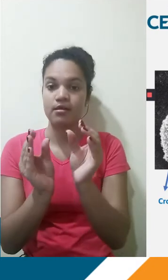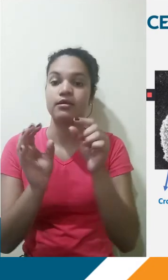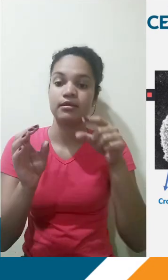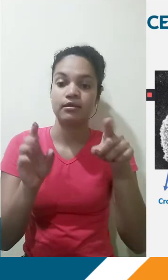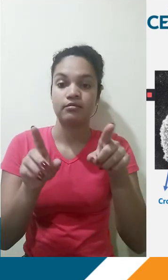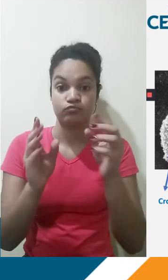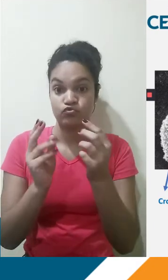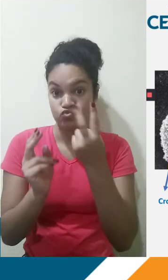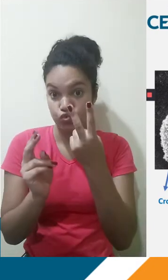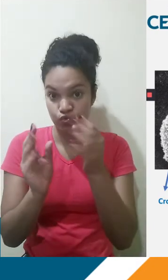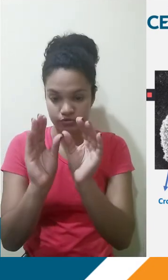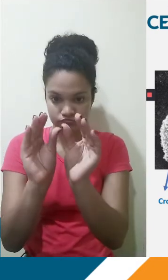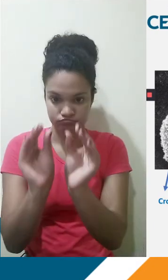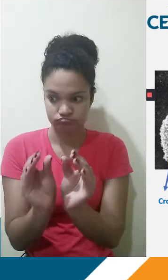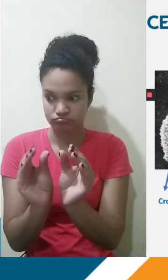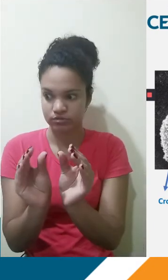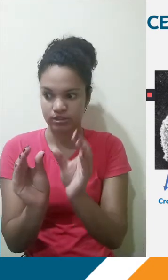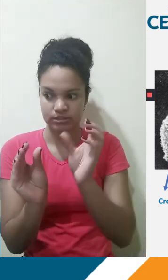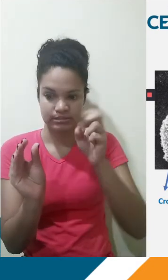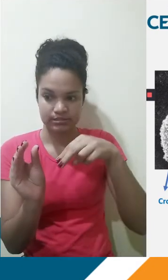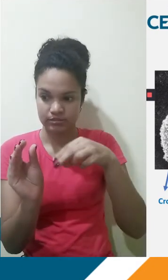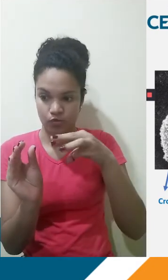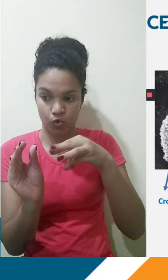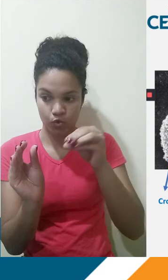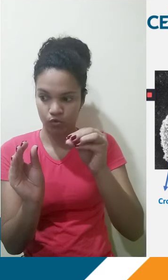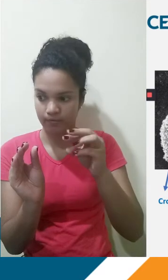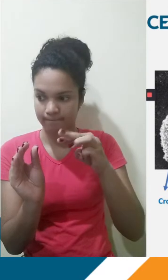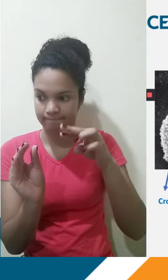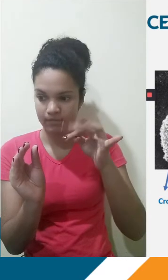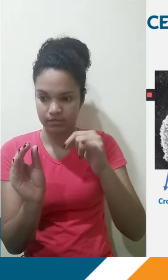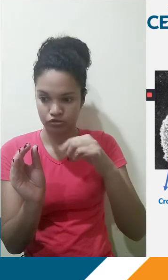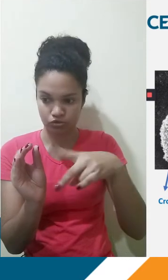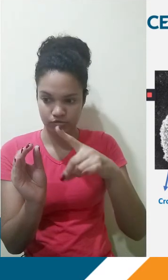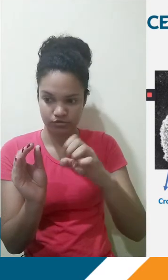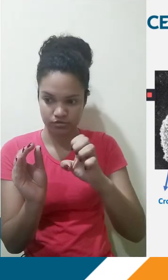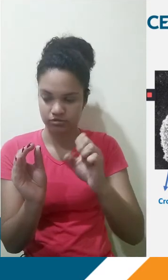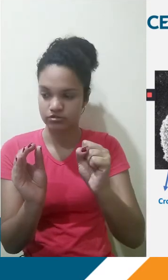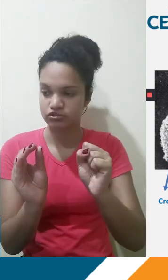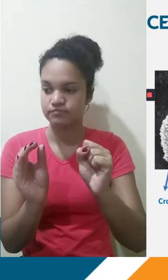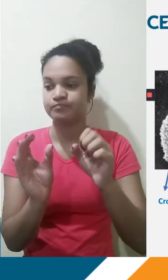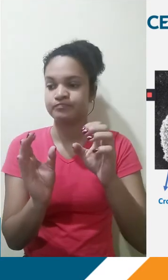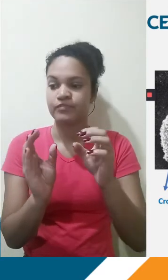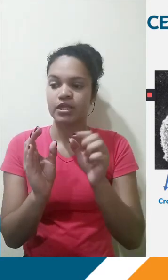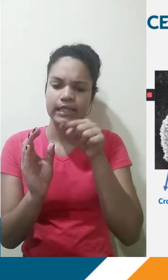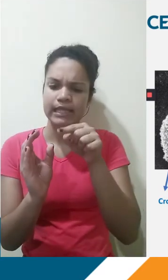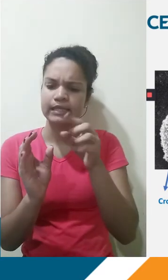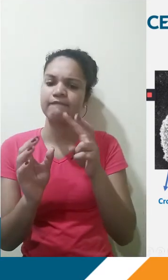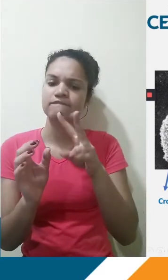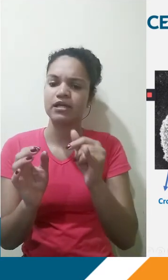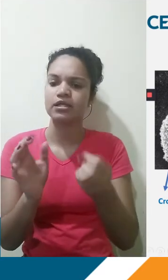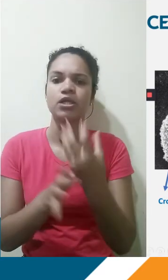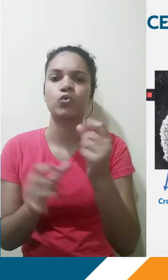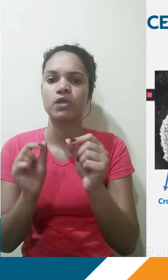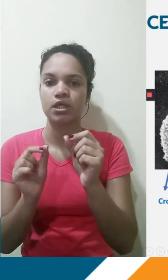O cromossomo, ele em conjunto com outros cromossomos, vai formar o que a gente chama de cariótipo. O